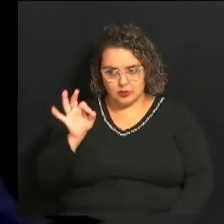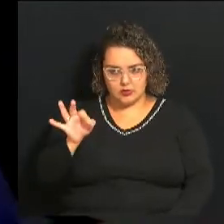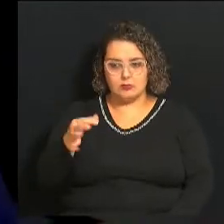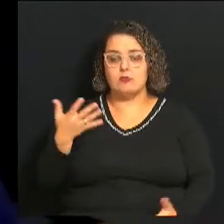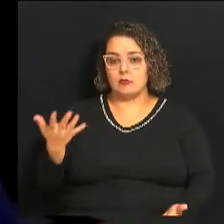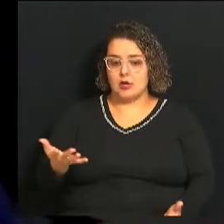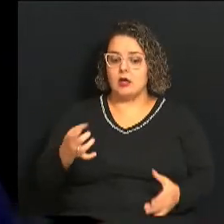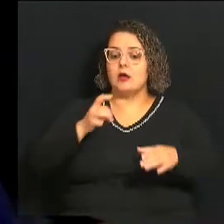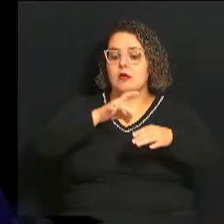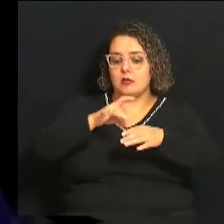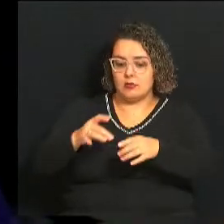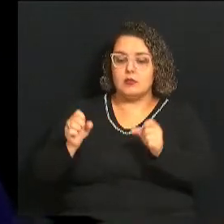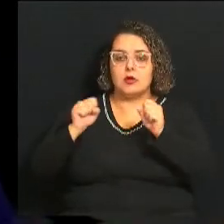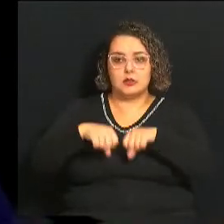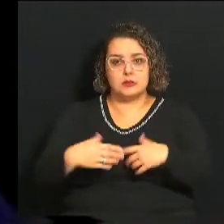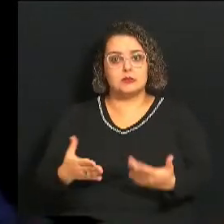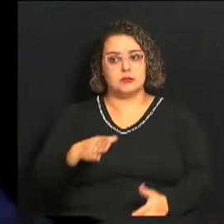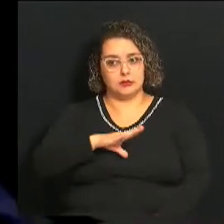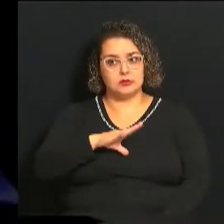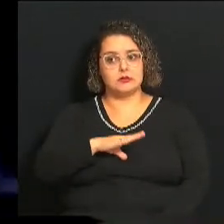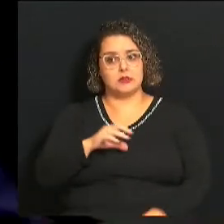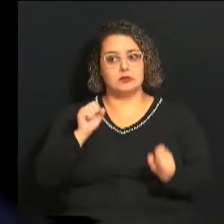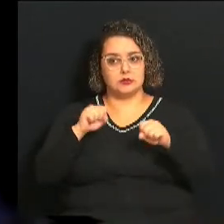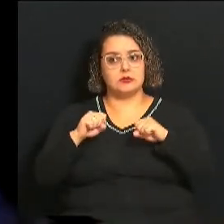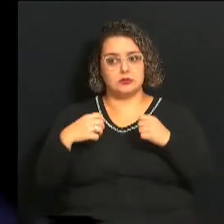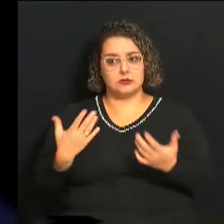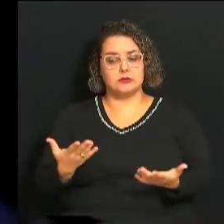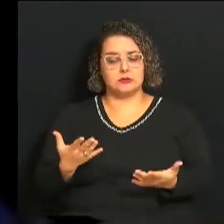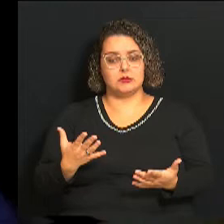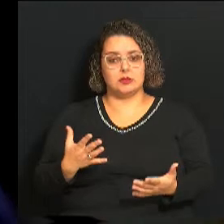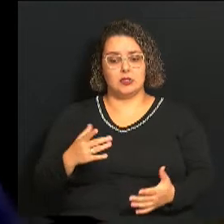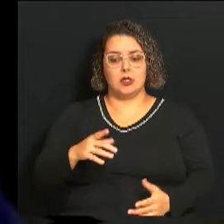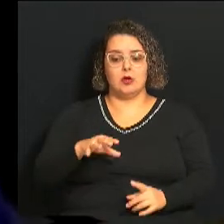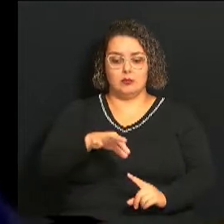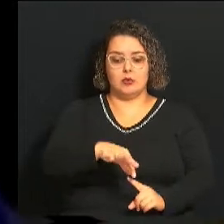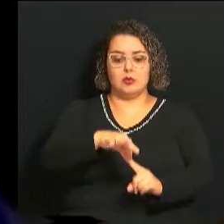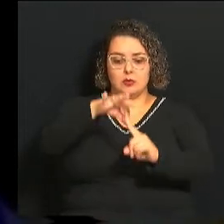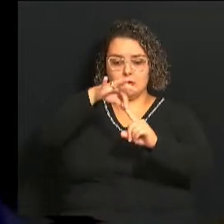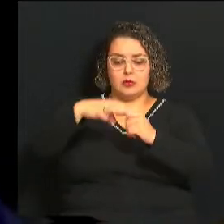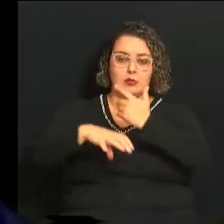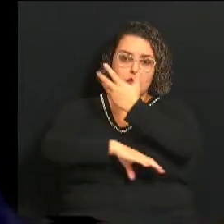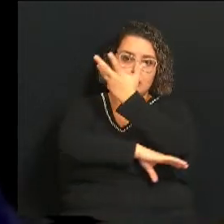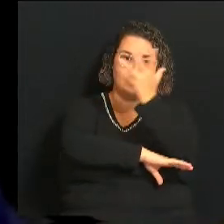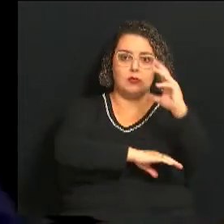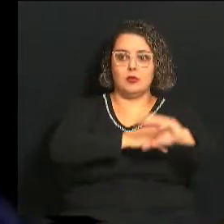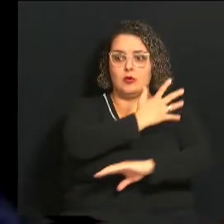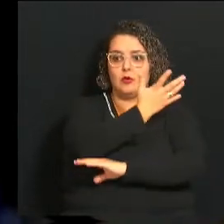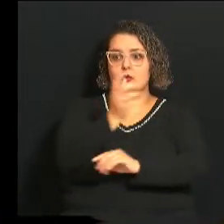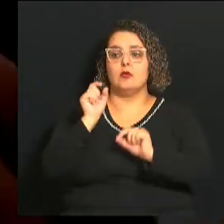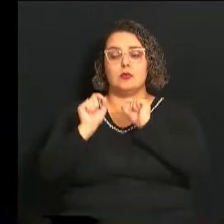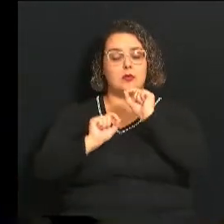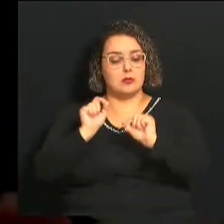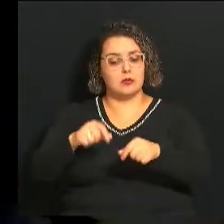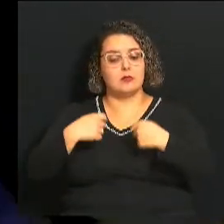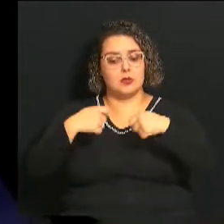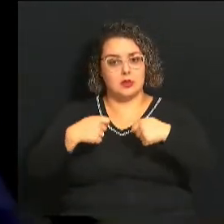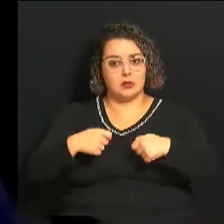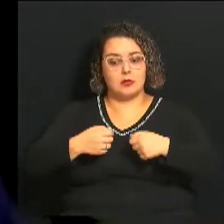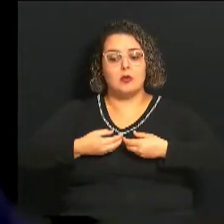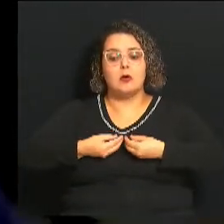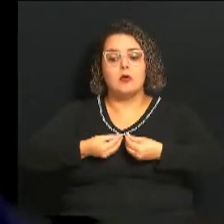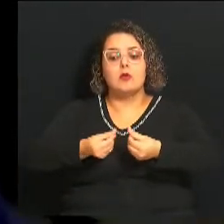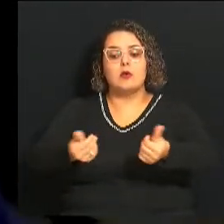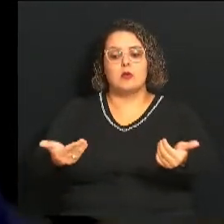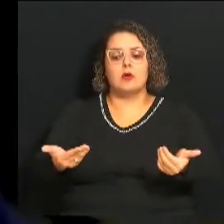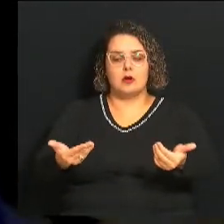mais árvores, sim, nos municípios, priorizar a vegetação. O que a gente precisa realmente, para poder levar qualidade no fornecimento